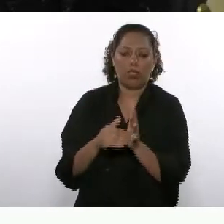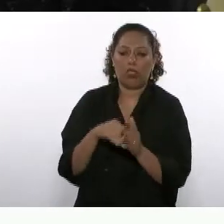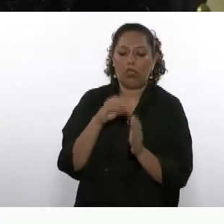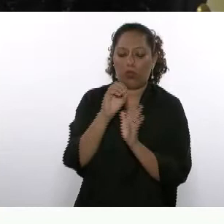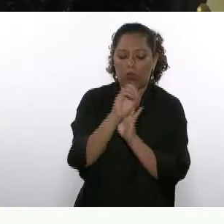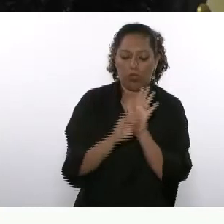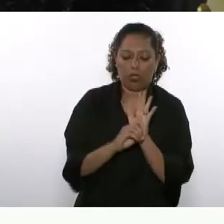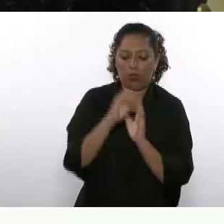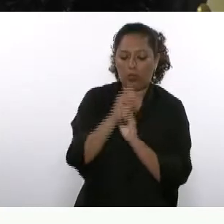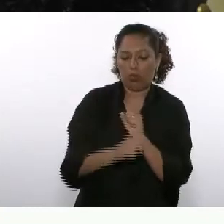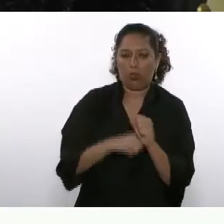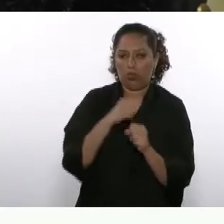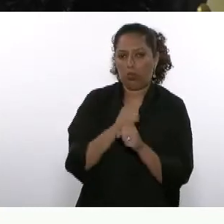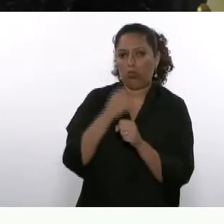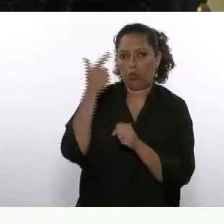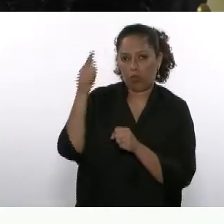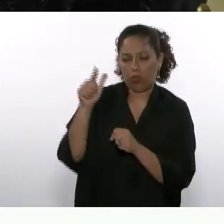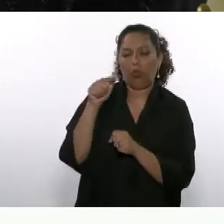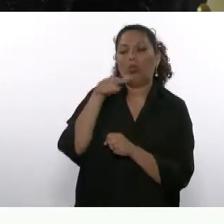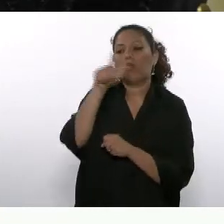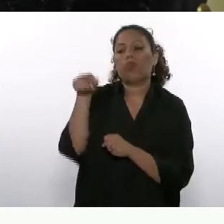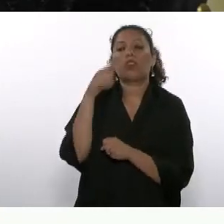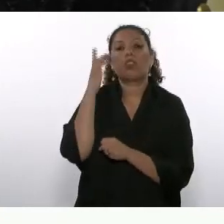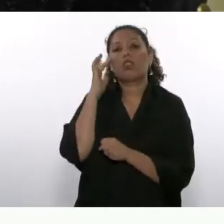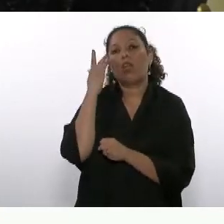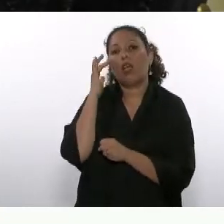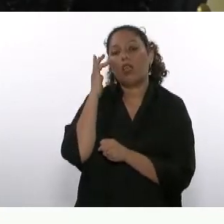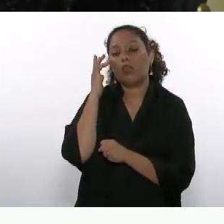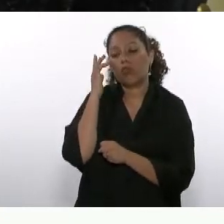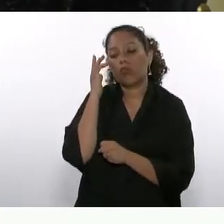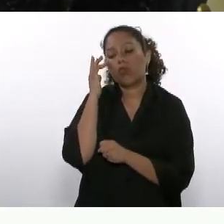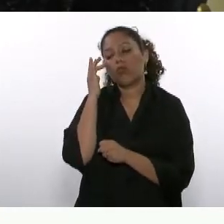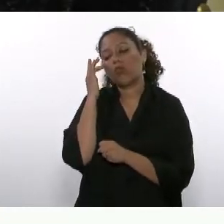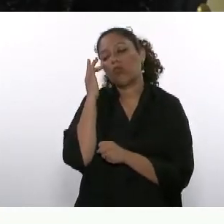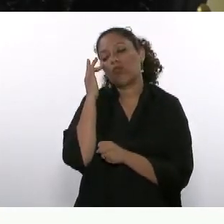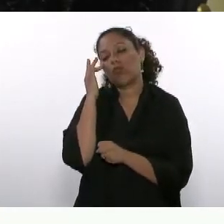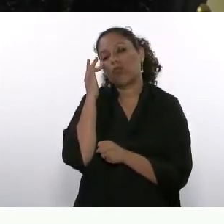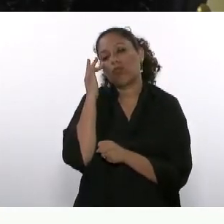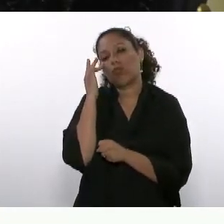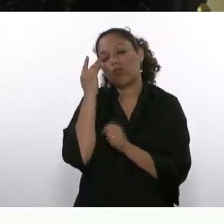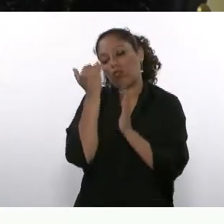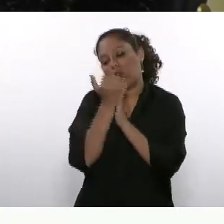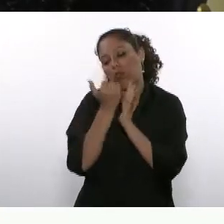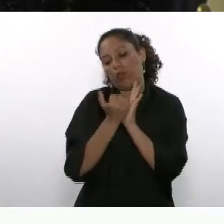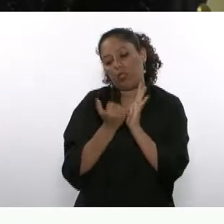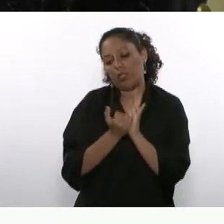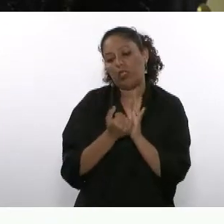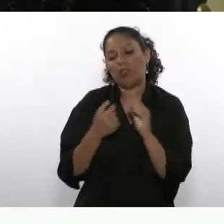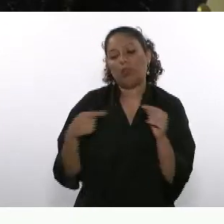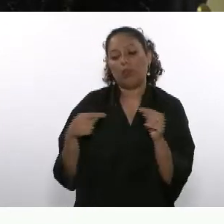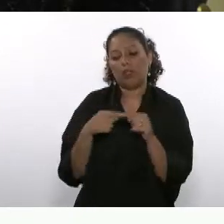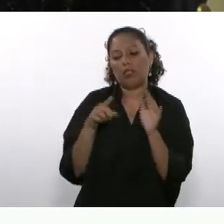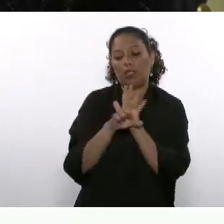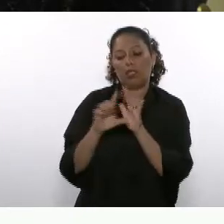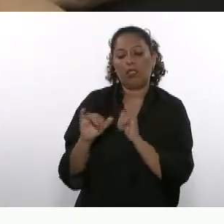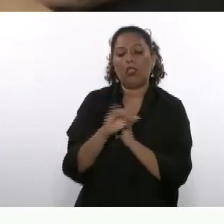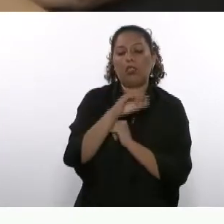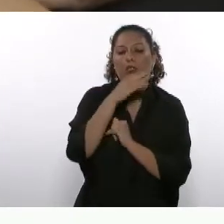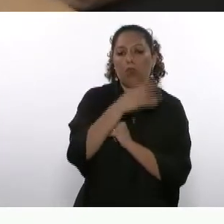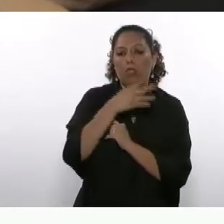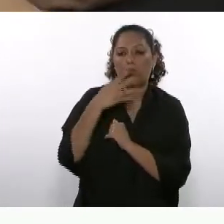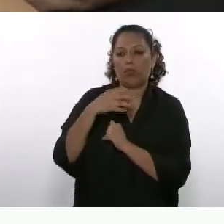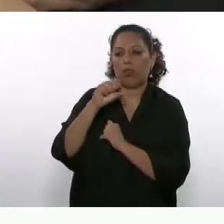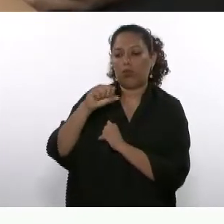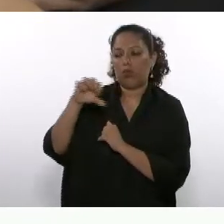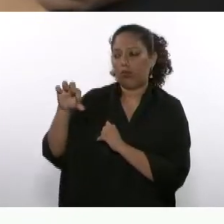próximo exercício, qual o valor que está destinado a esse programa de trabalho 4489?